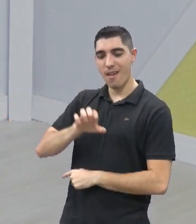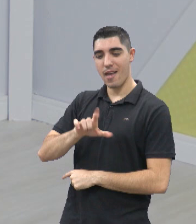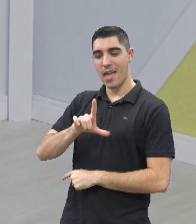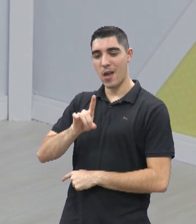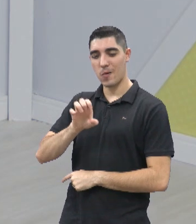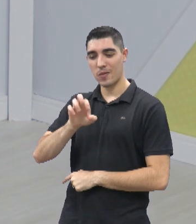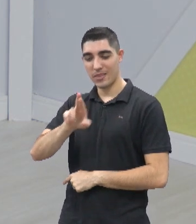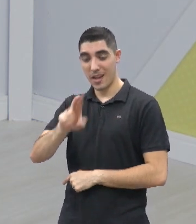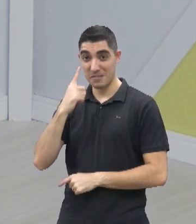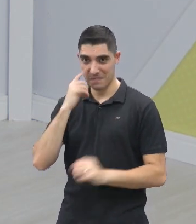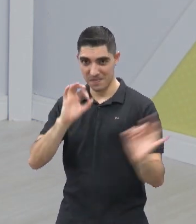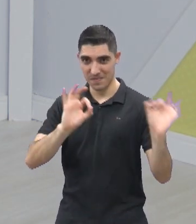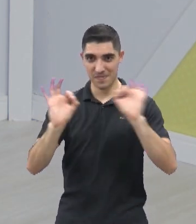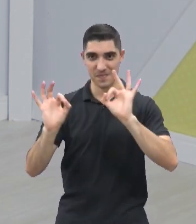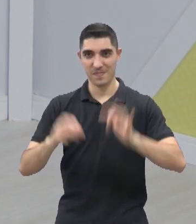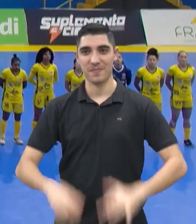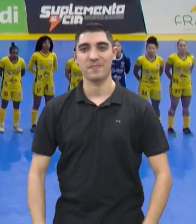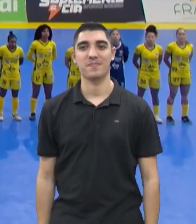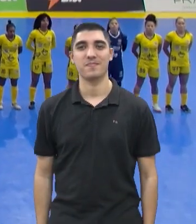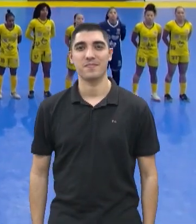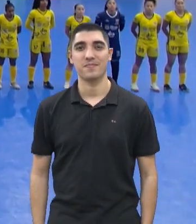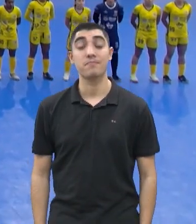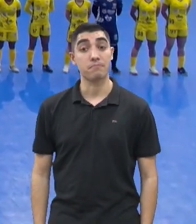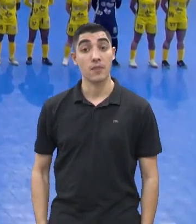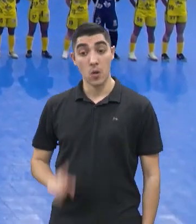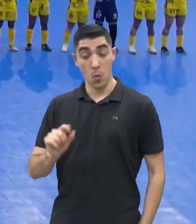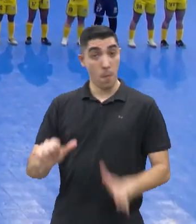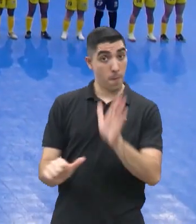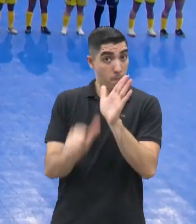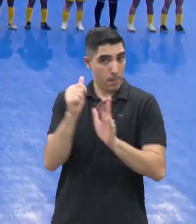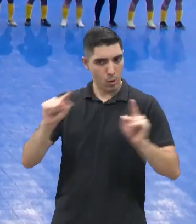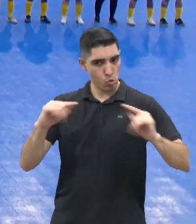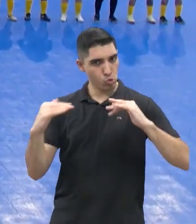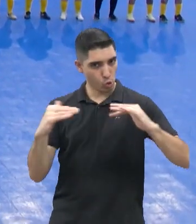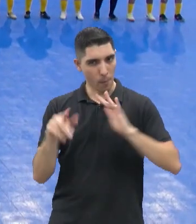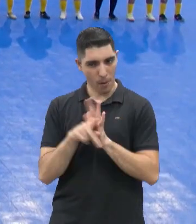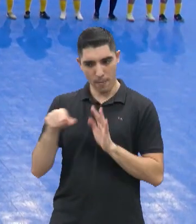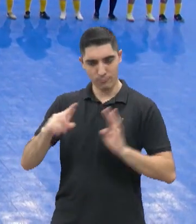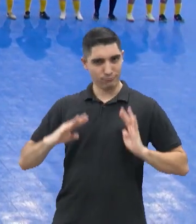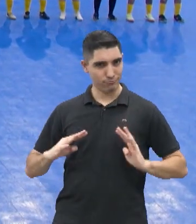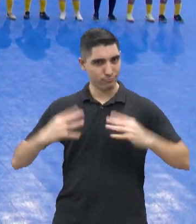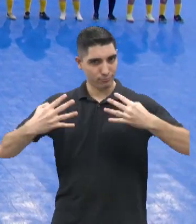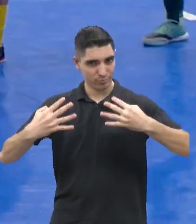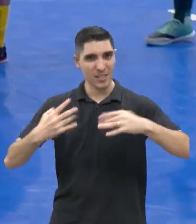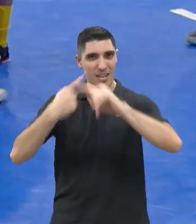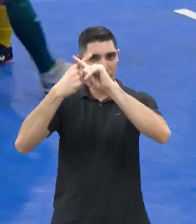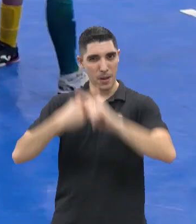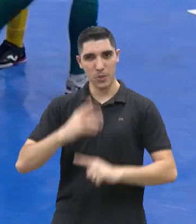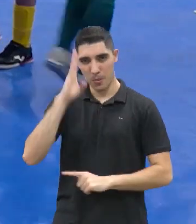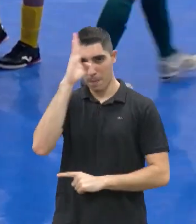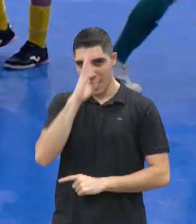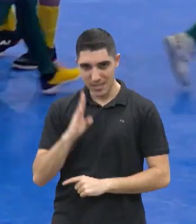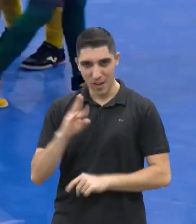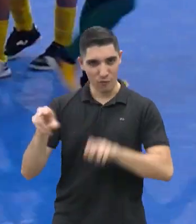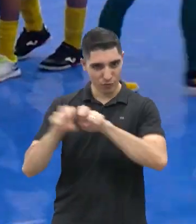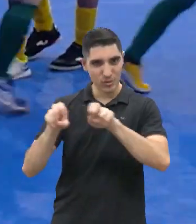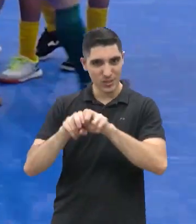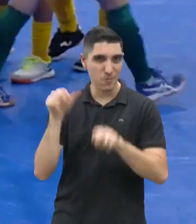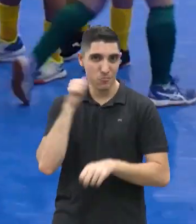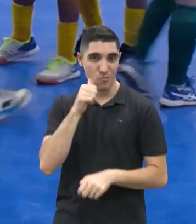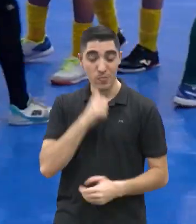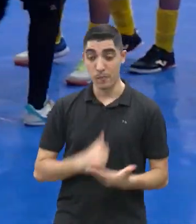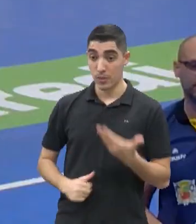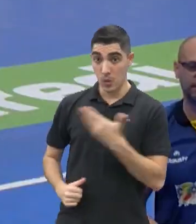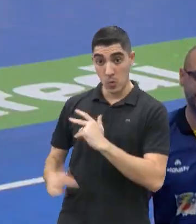Soca, Matheus! Na primeira partida das quartas de final da Liga Feminina de Futsal, a ordem no São José